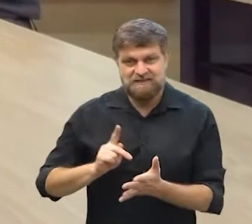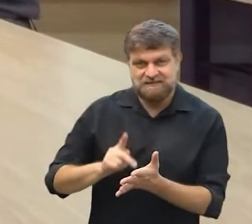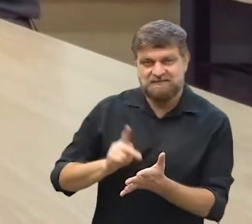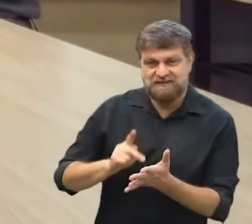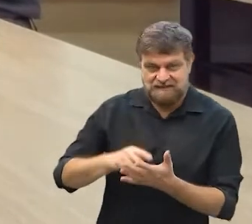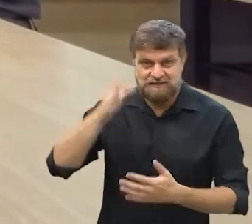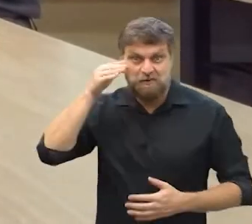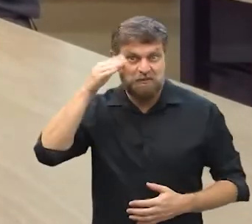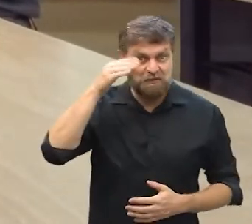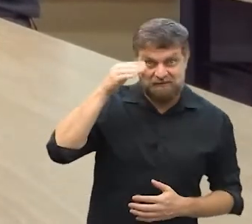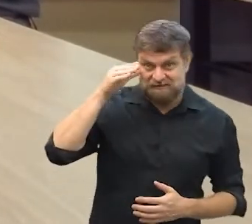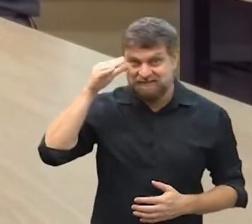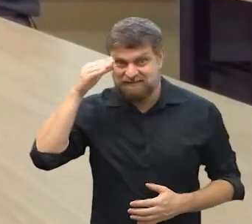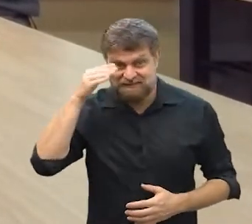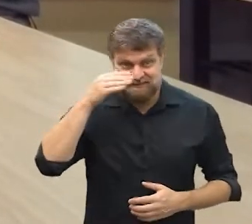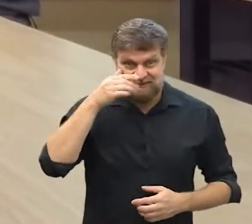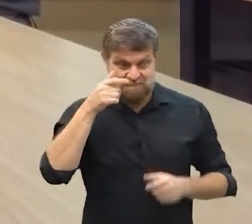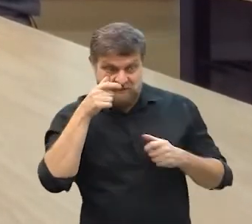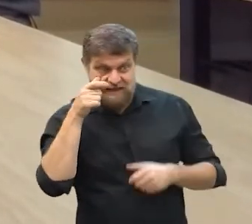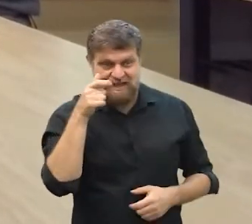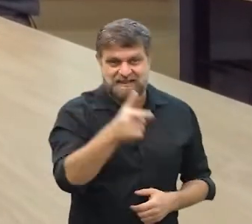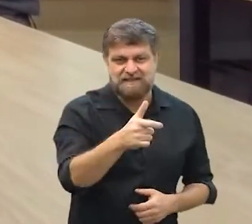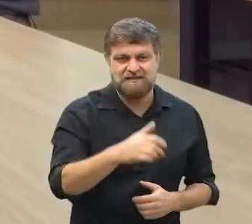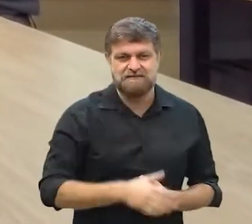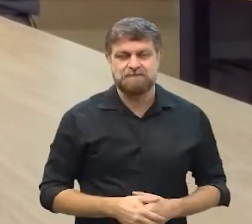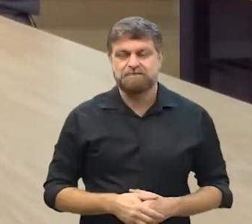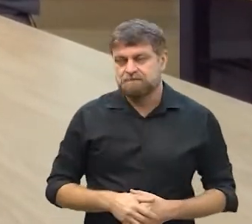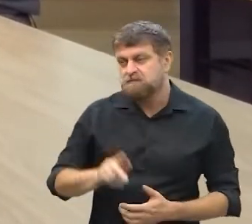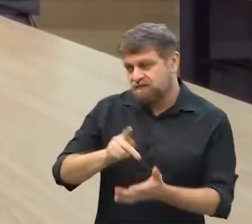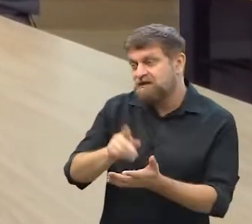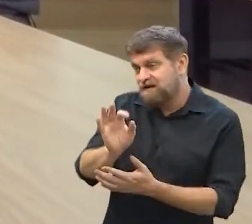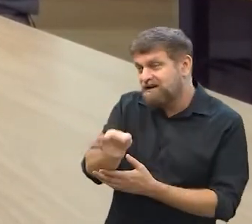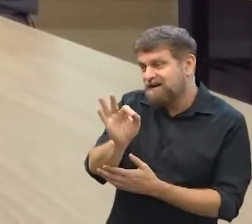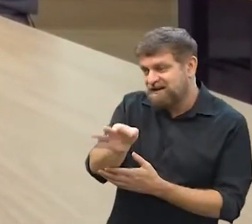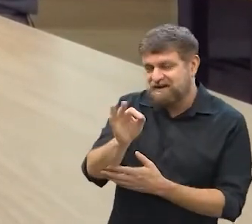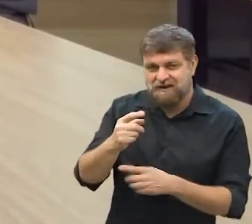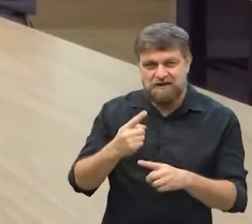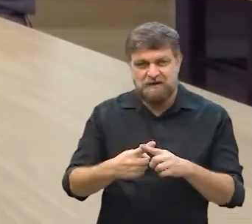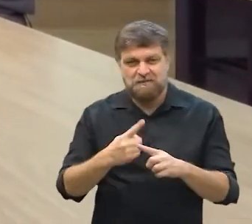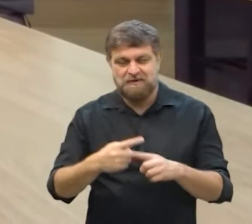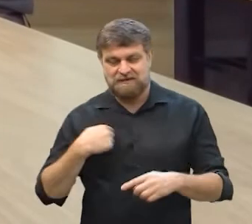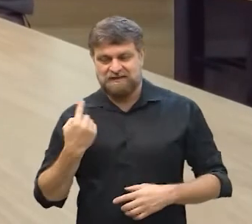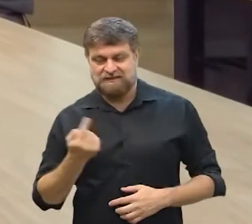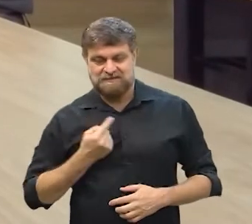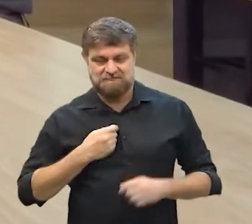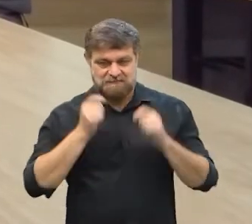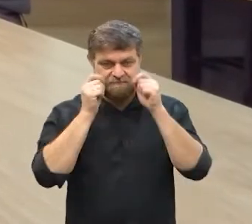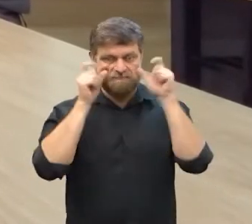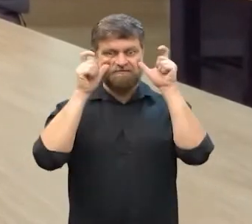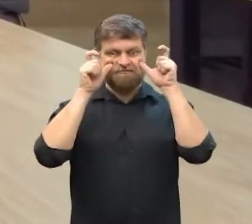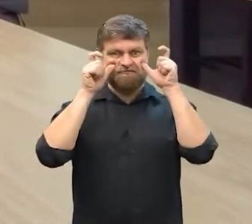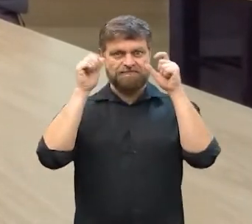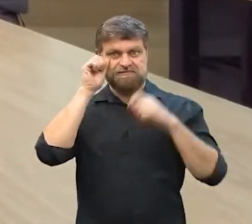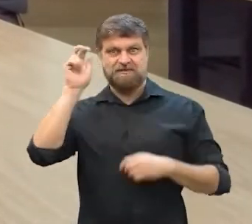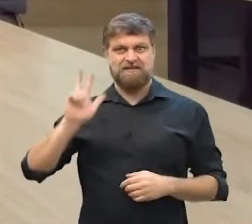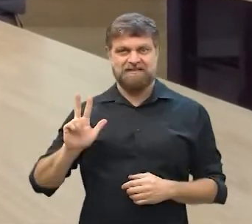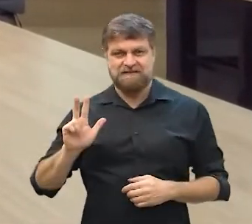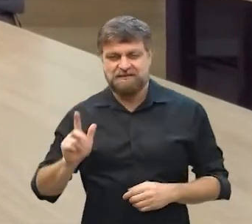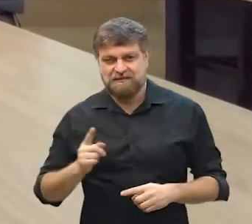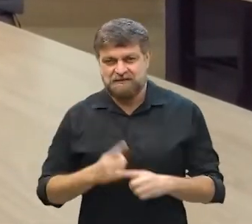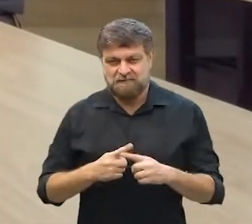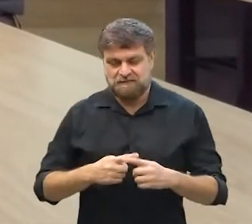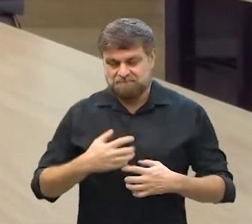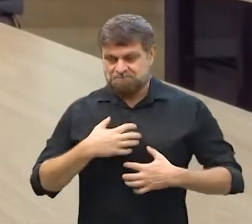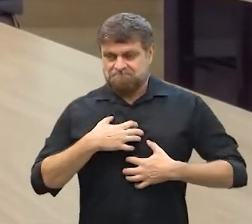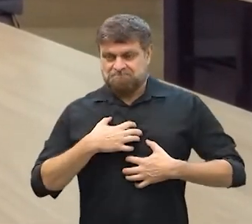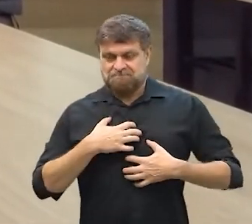realmente muita curiosidade e muito interesse. Cria muita curiosidade, chama muita atenção, né? Causa